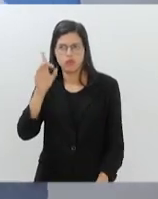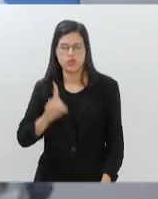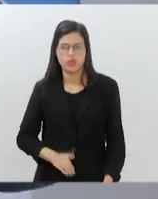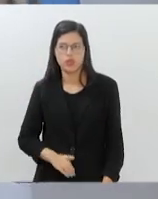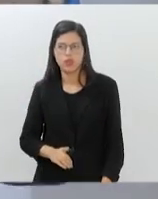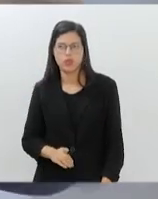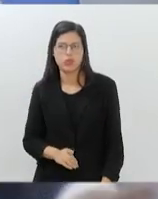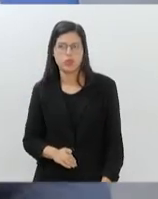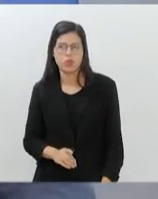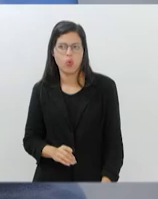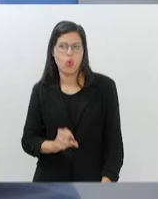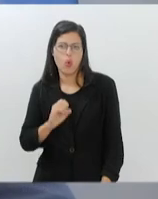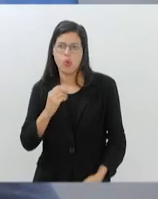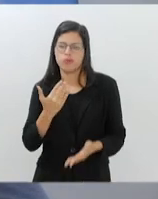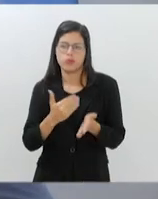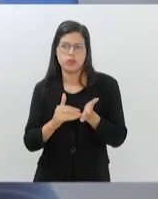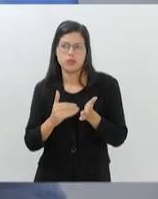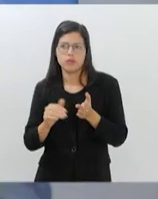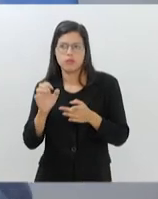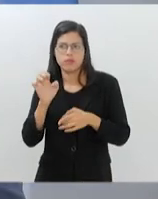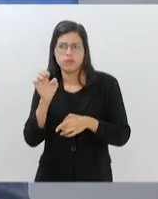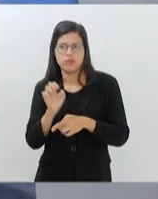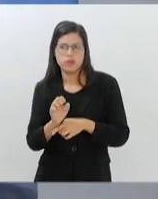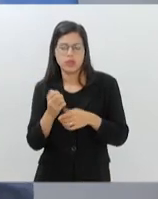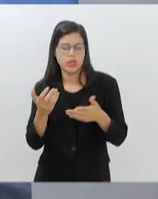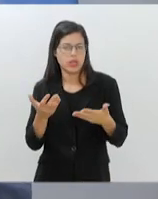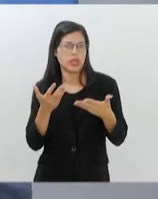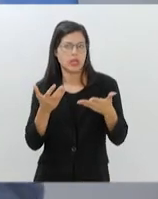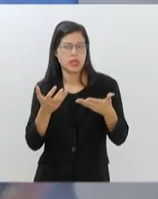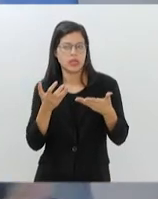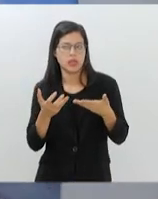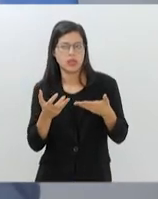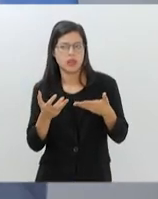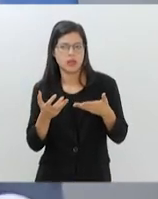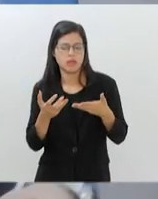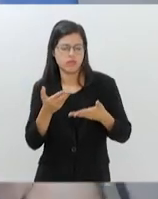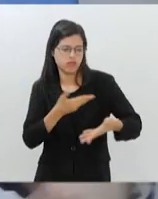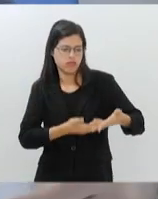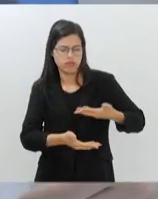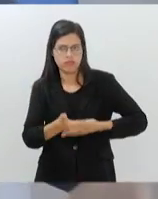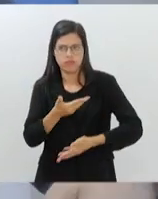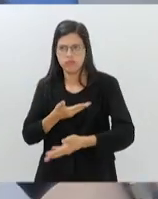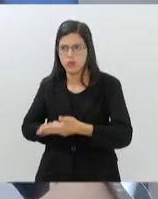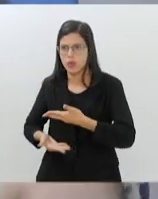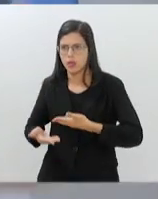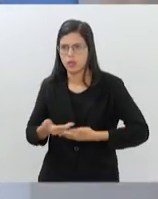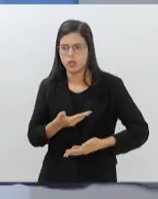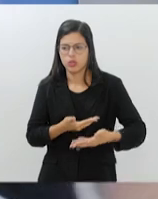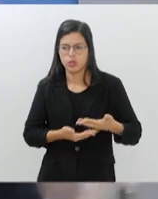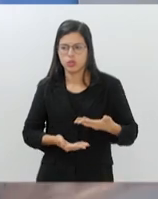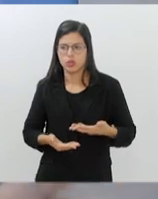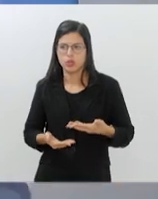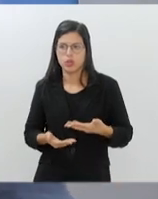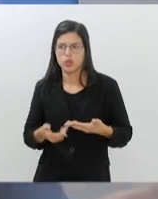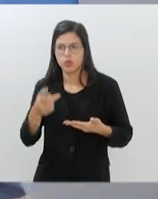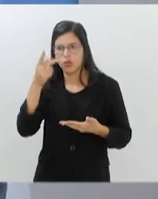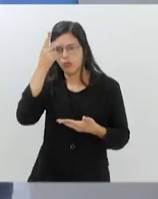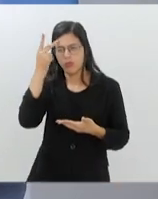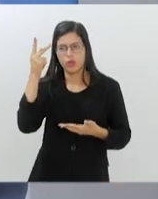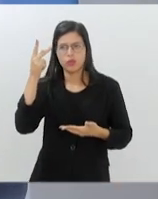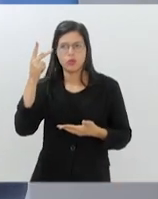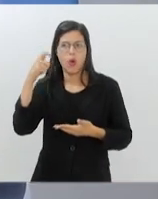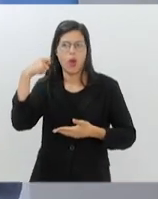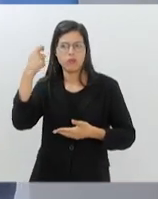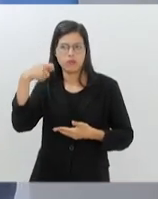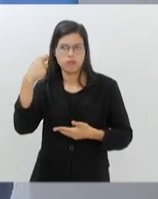cedai ou de um secretário de estado queira eh interagir com personalidades artísticas que estavam no